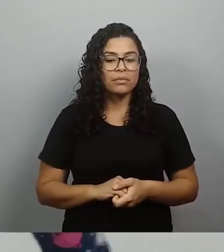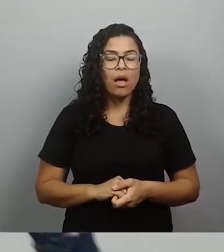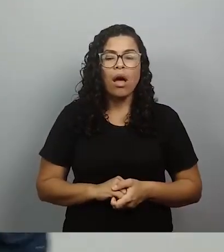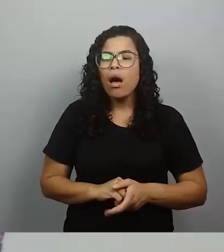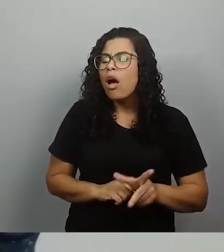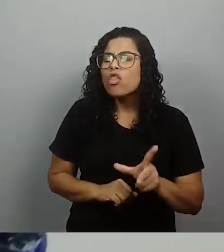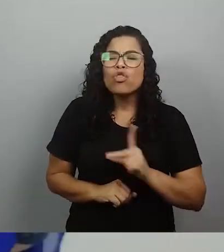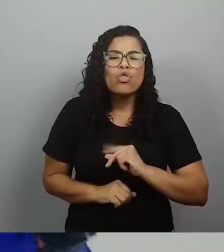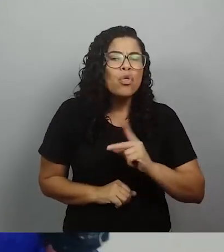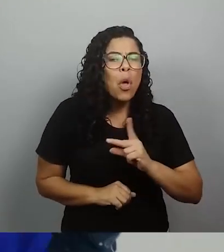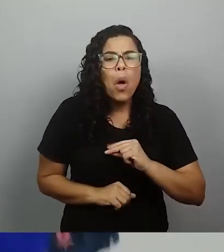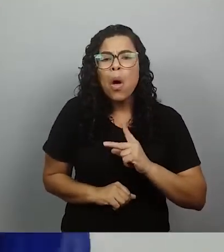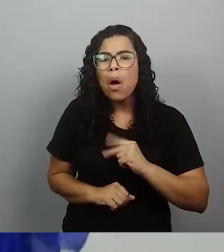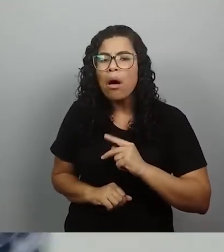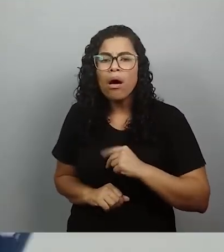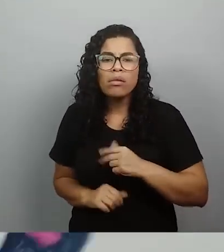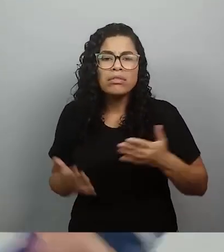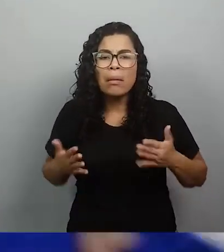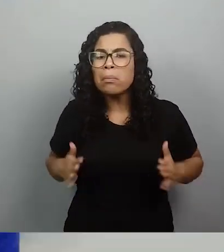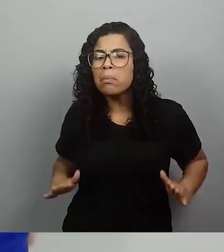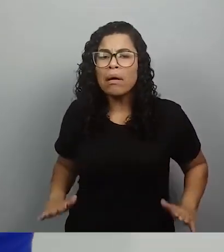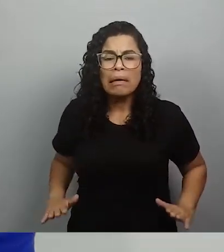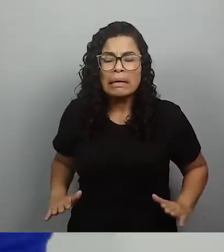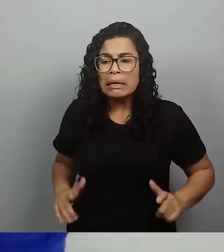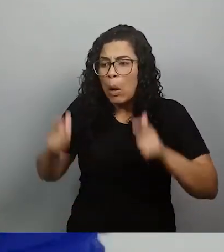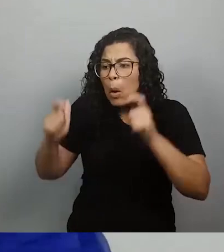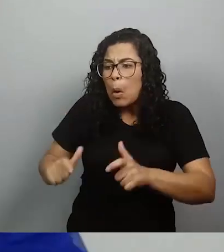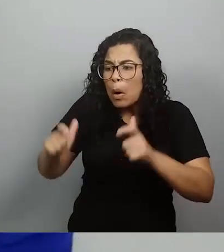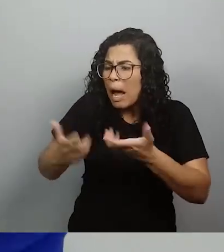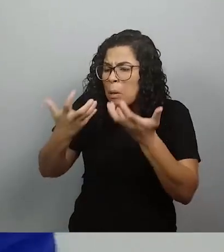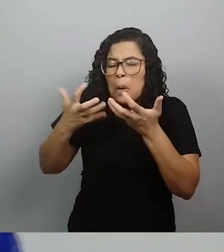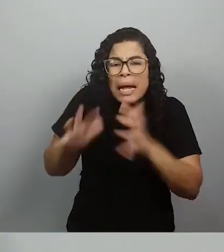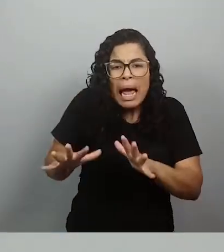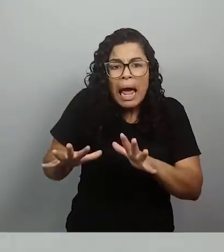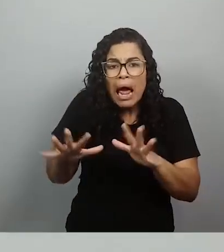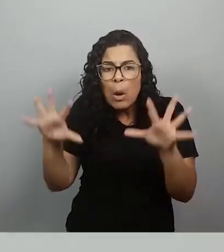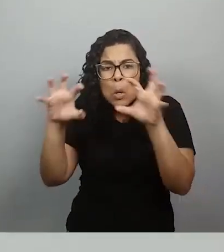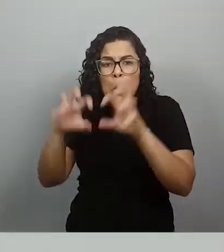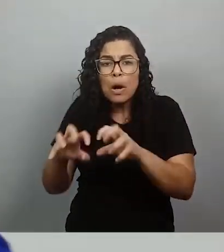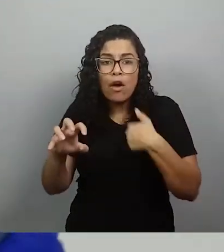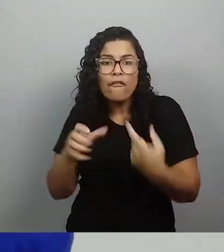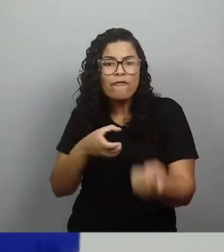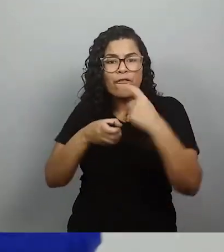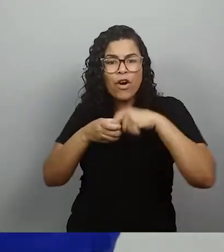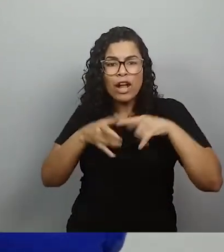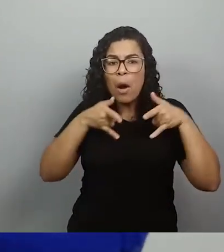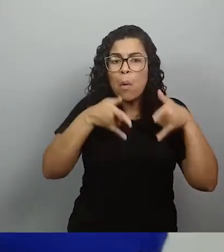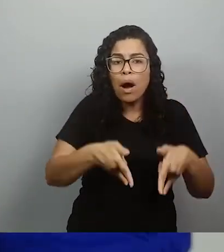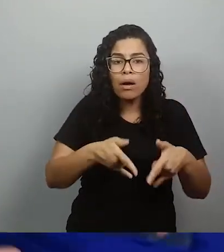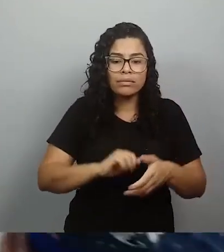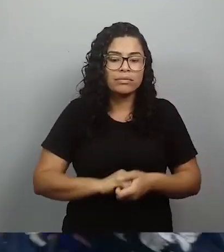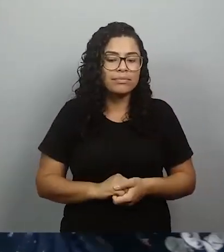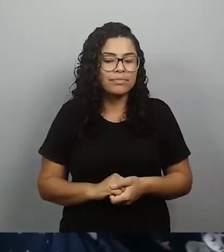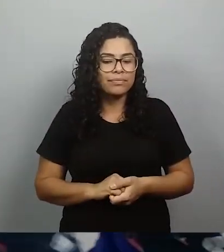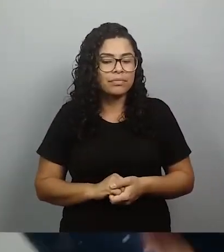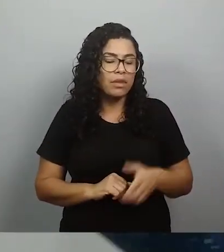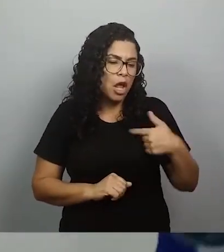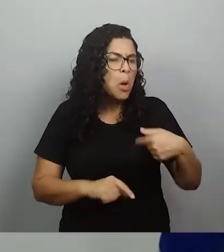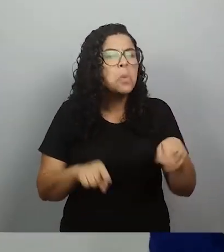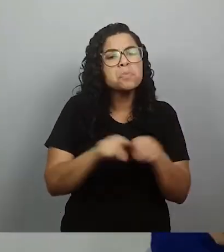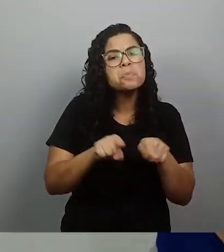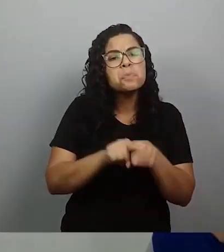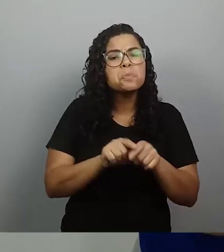Não, cavaleiro, a gente vai ter que ir no campo assombrado. Eu não quero ir. Vou voltar pro meu quarto. Também.